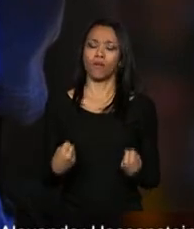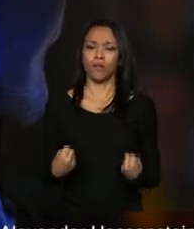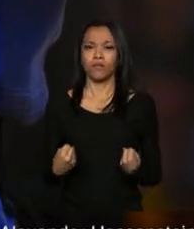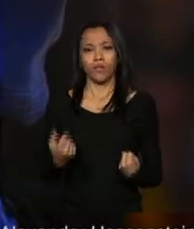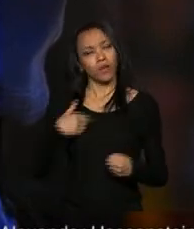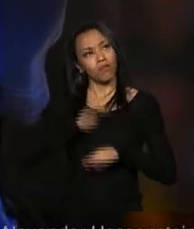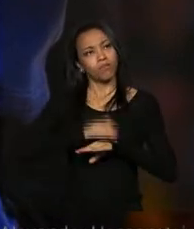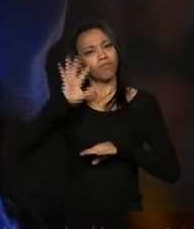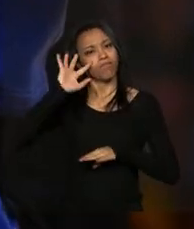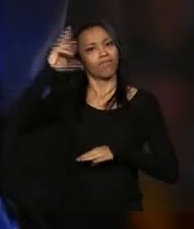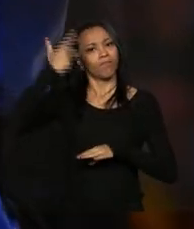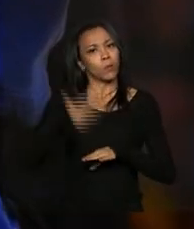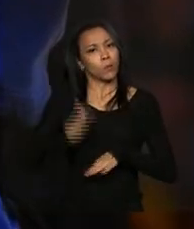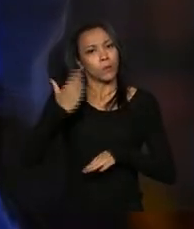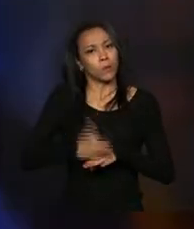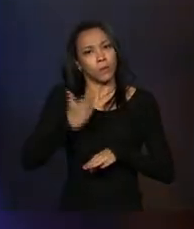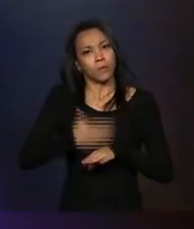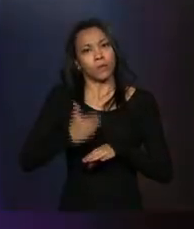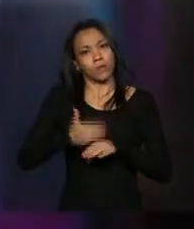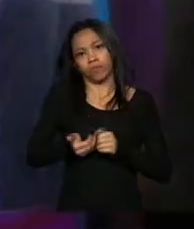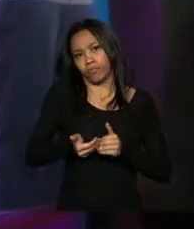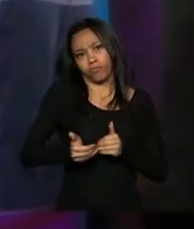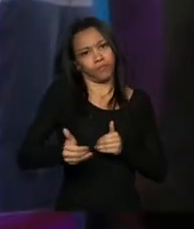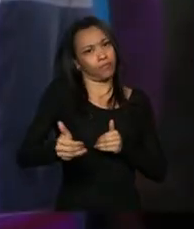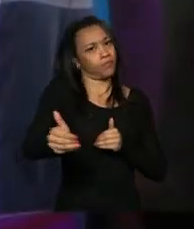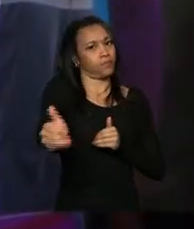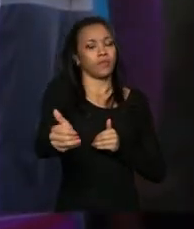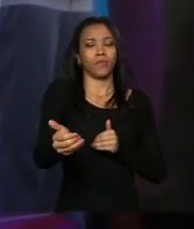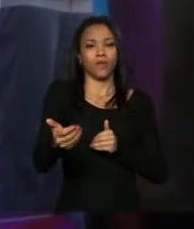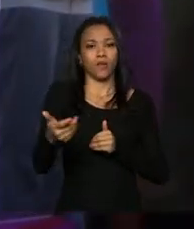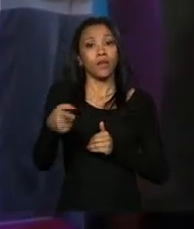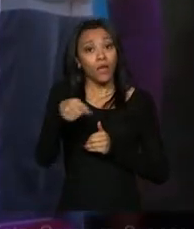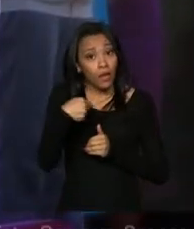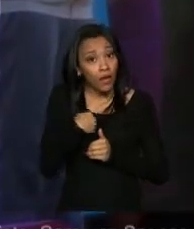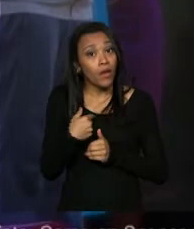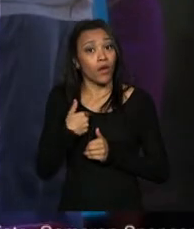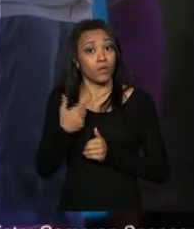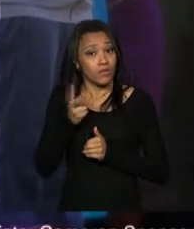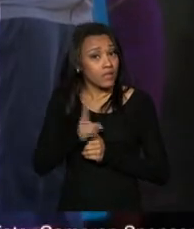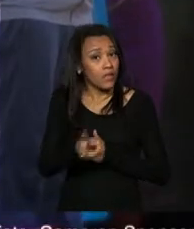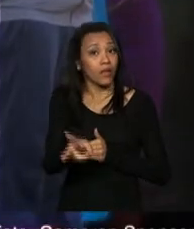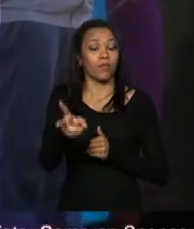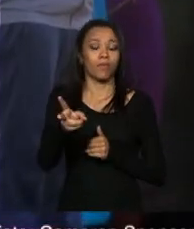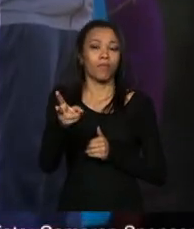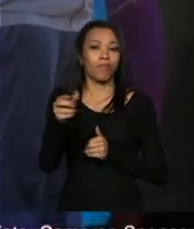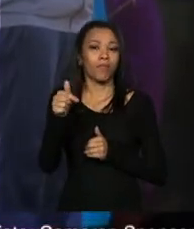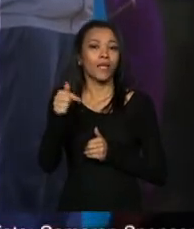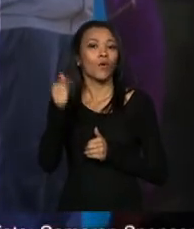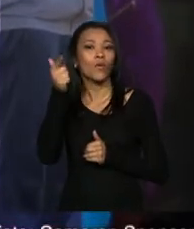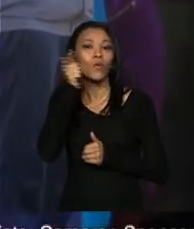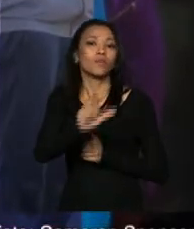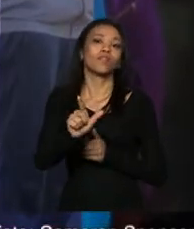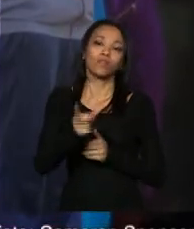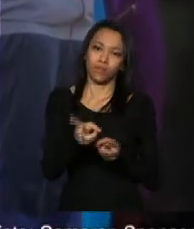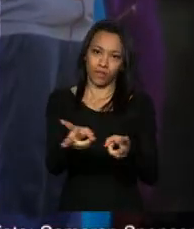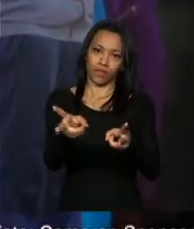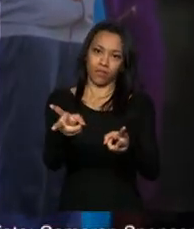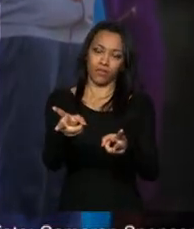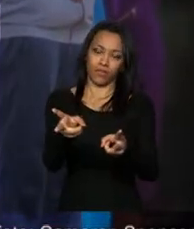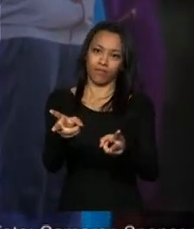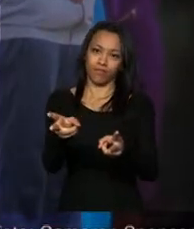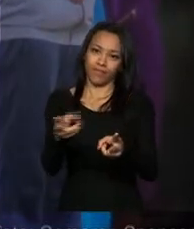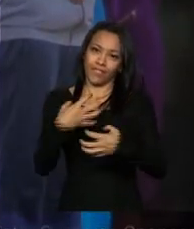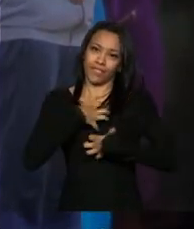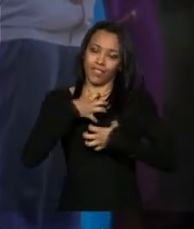que eu tive durante todas as lutas. E eu venho trabalhando isso para que possa continuar sempre. Vindo